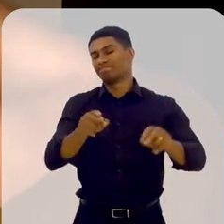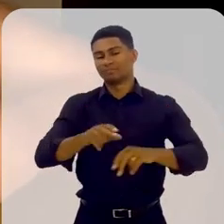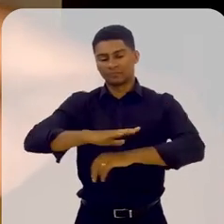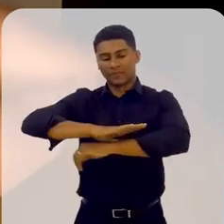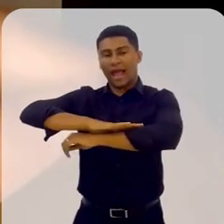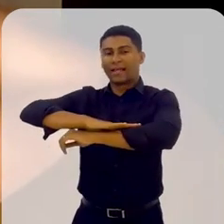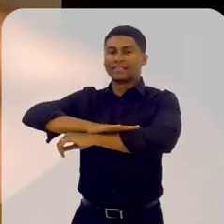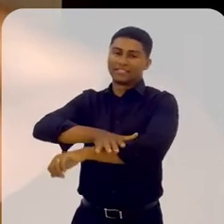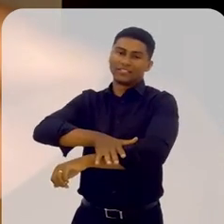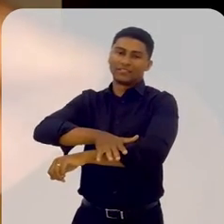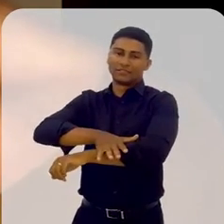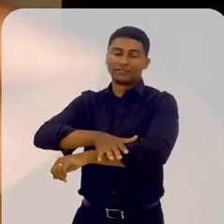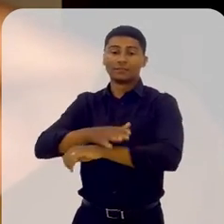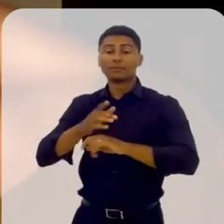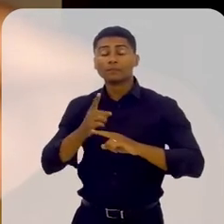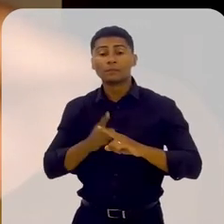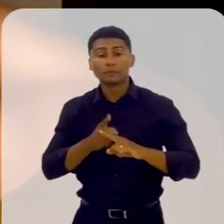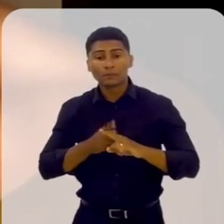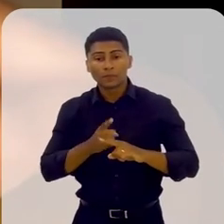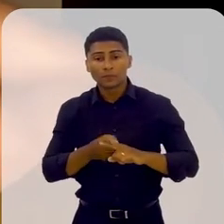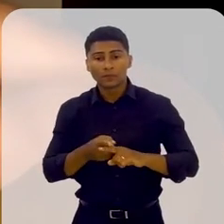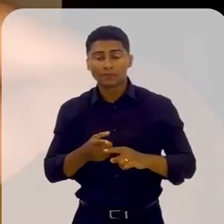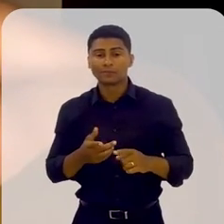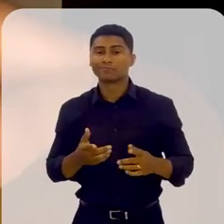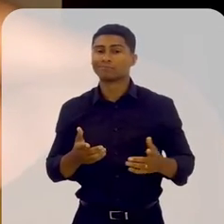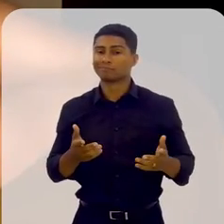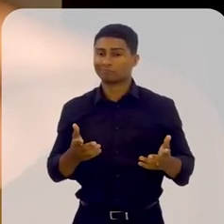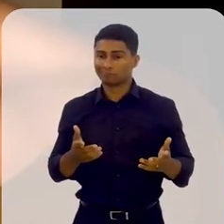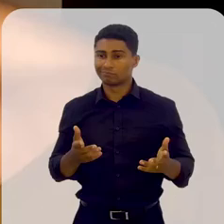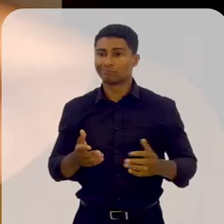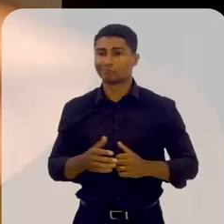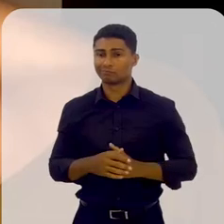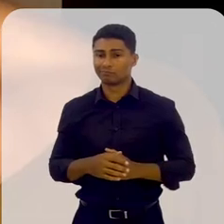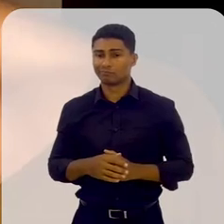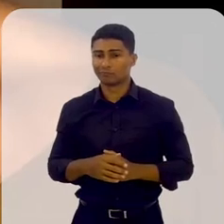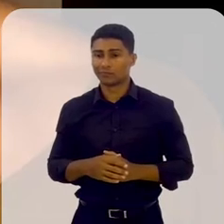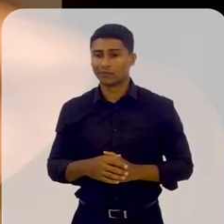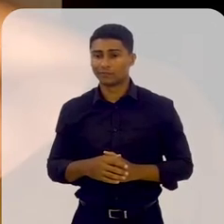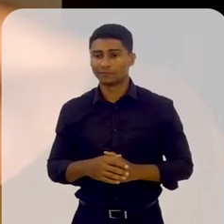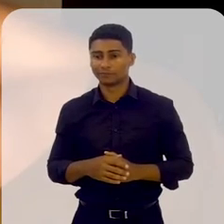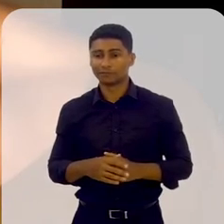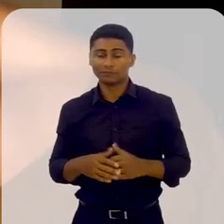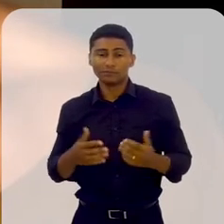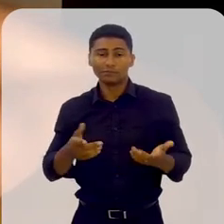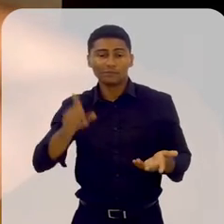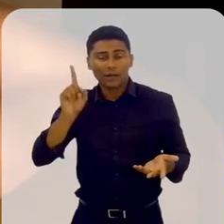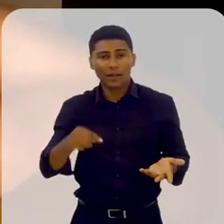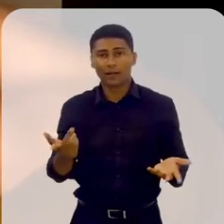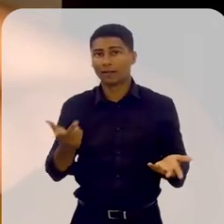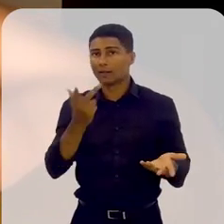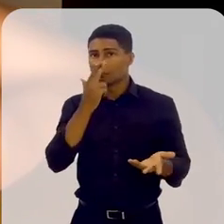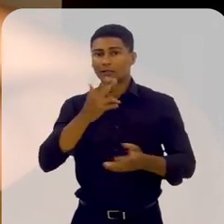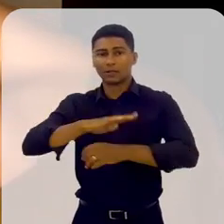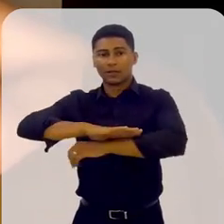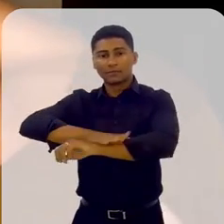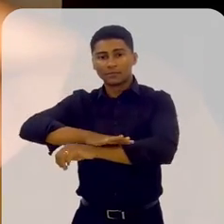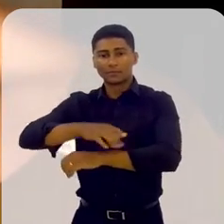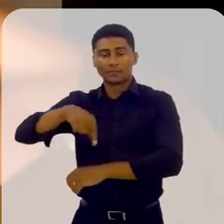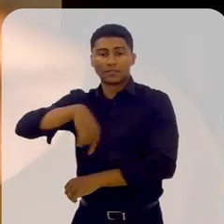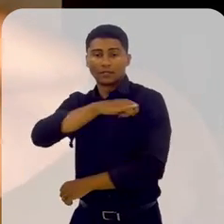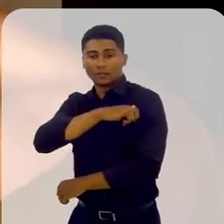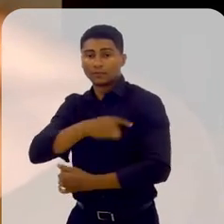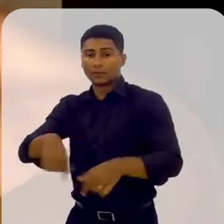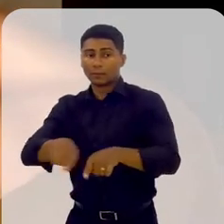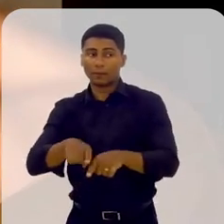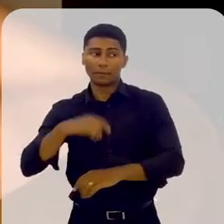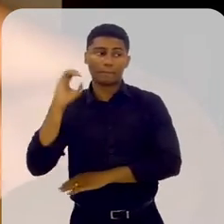o racismo, né? Essa diferença do enfrentamento ao racismo e da realidade, né? Do racismo no Rio